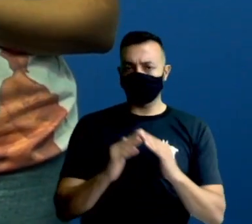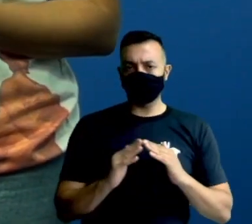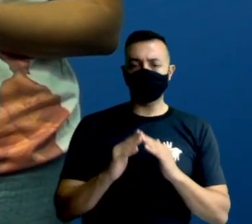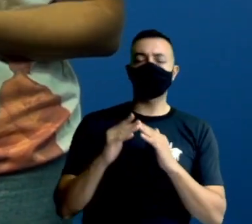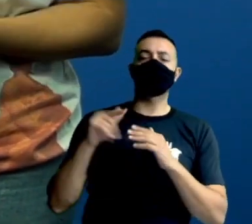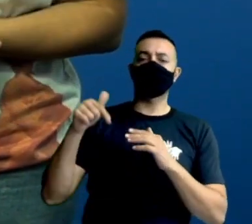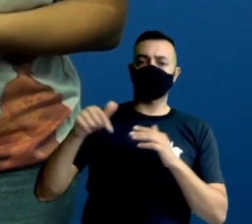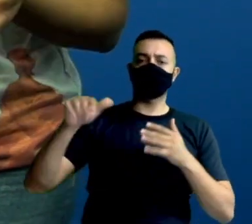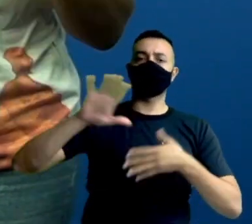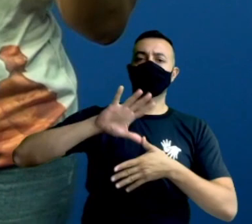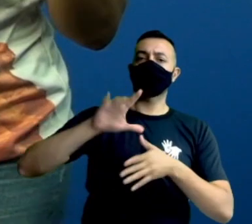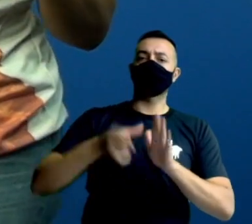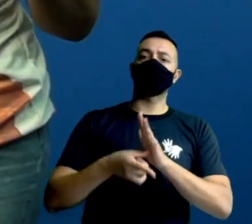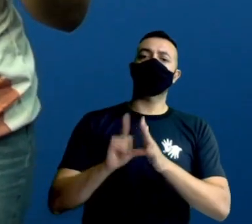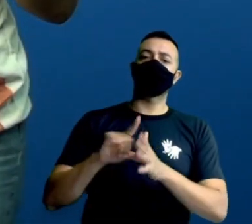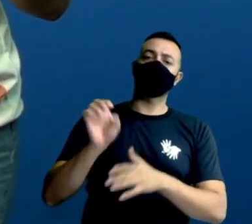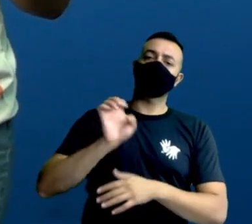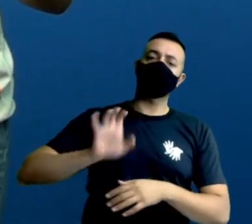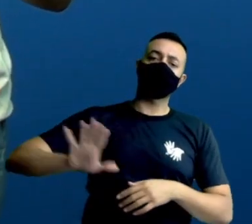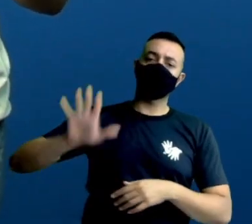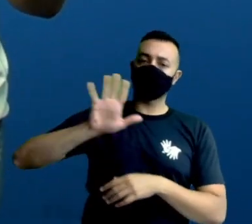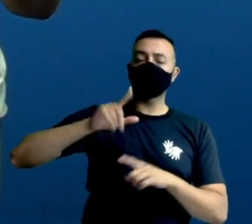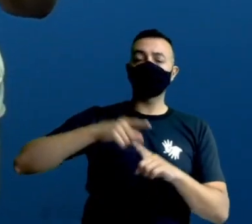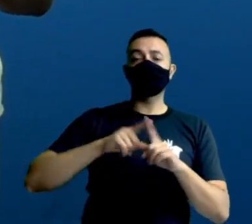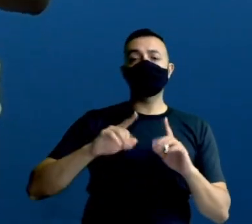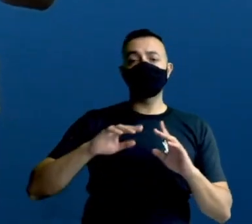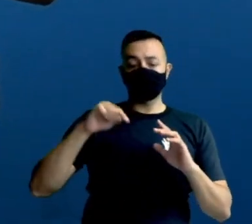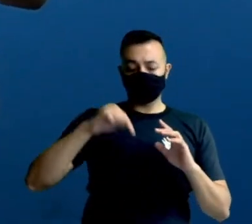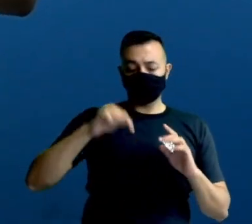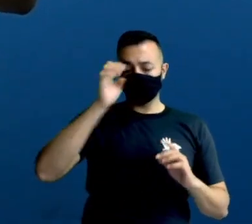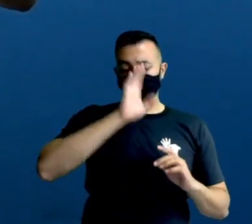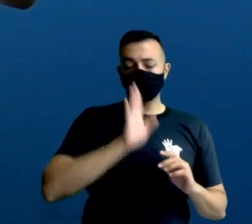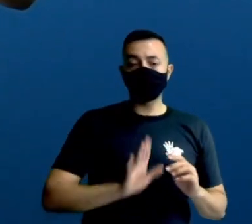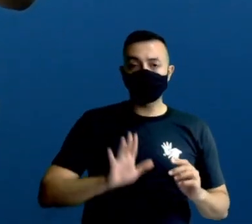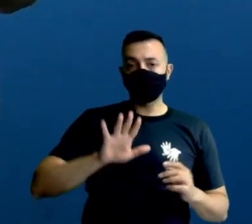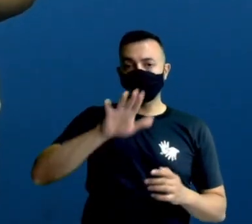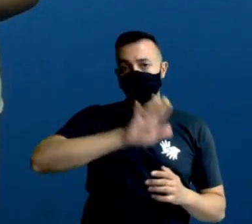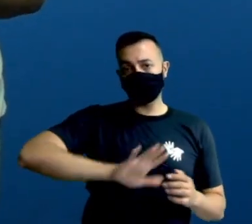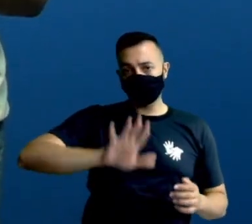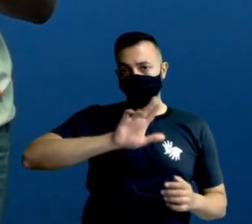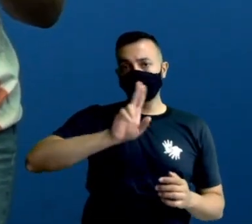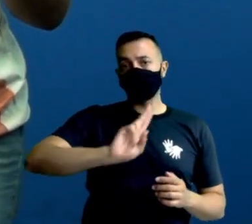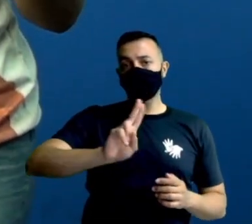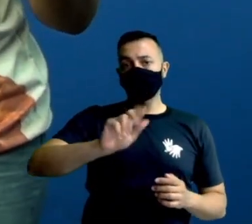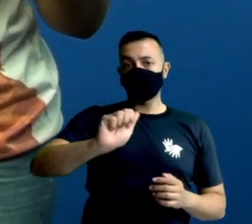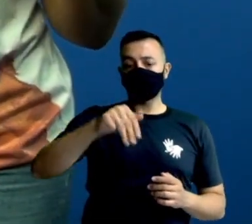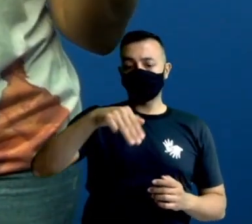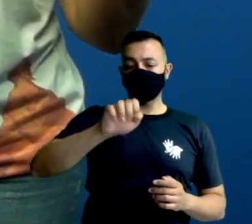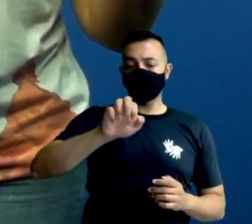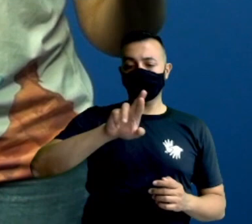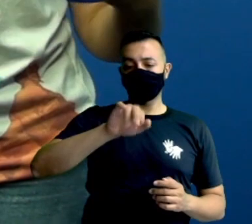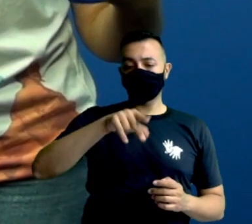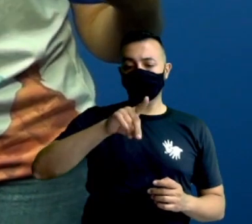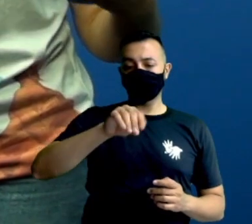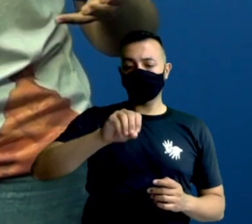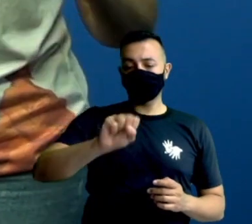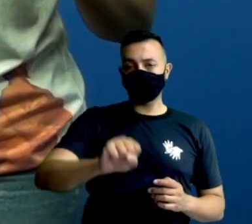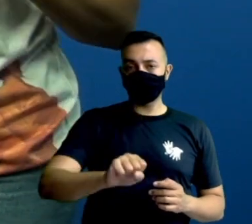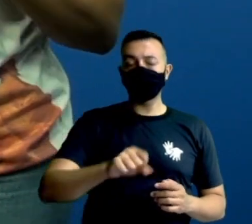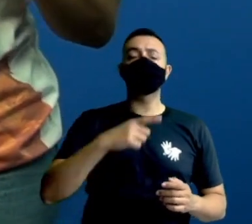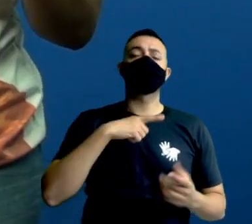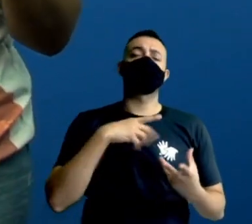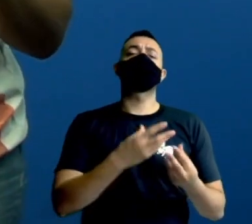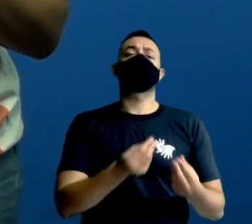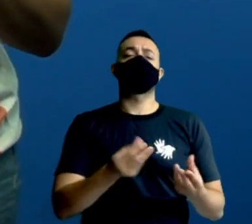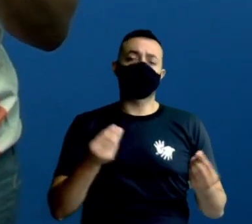chegada dos europeus. Mas aqui, os que moravam no Brasil eram chamados de ameríndios, eles tinham muitas aldeias,